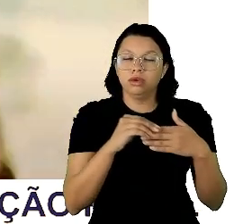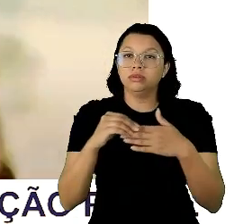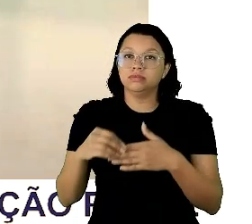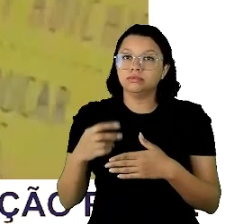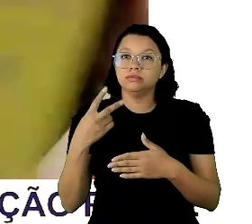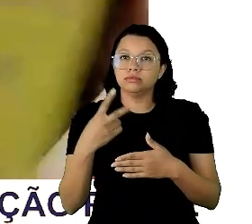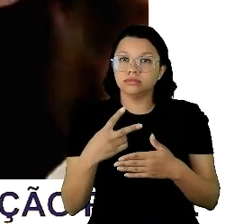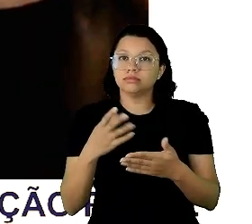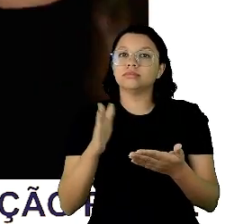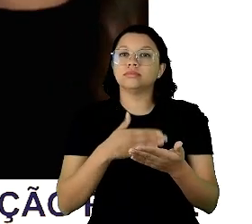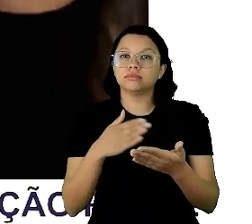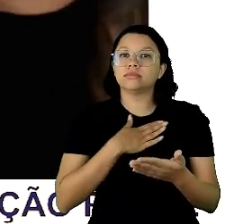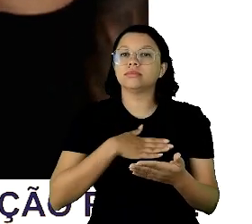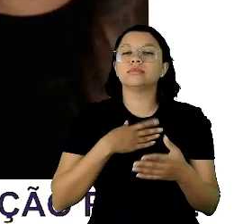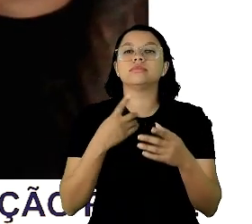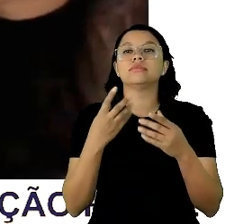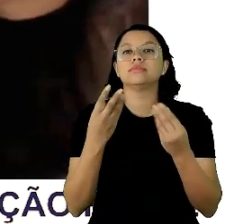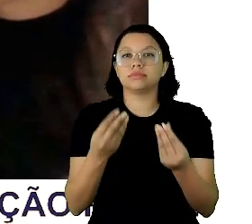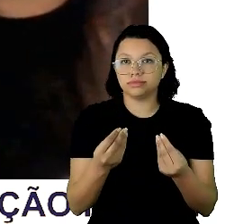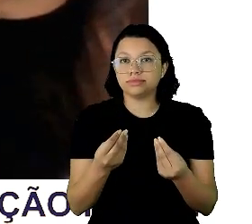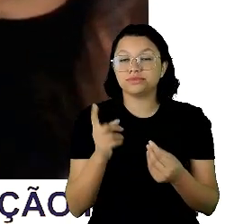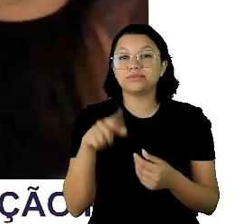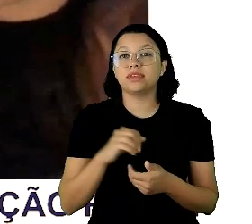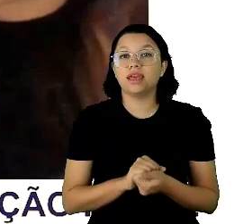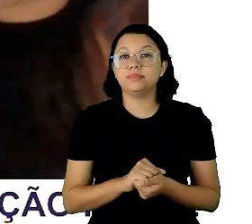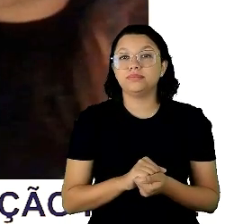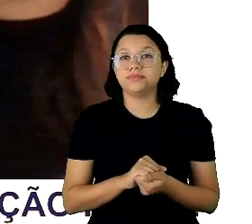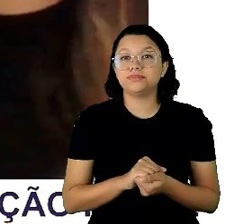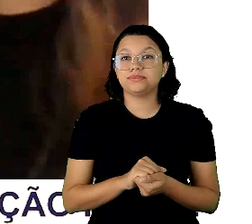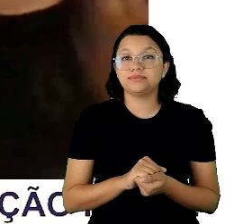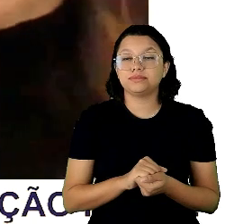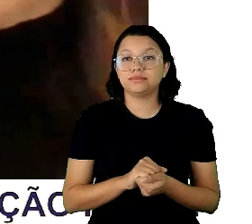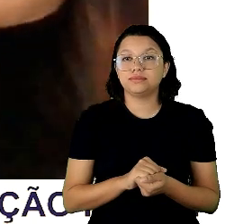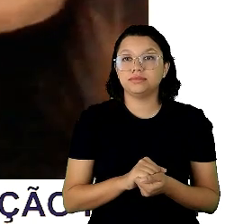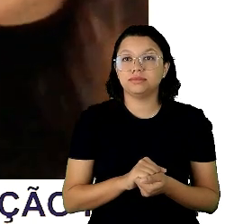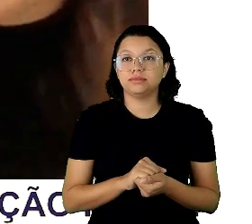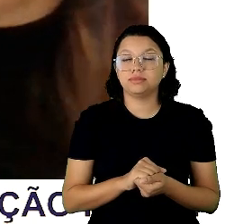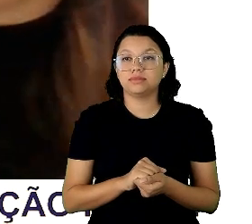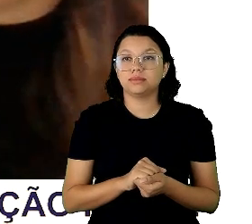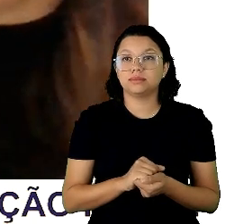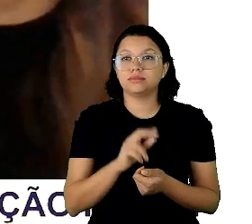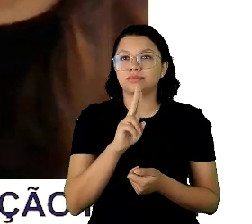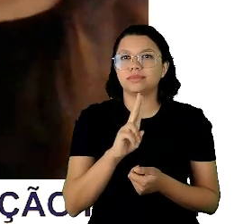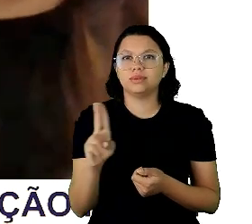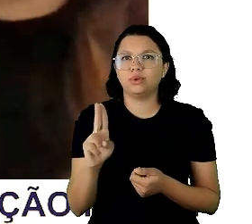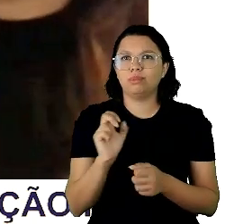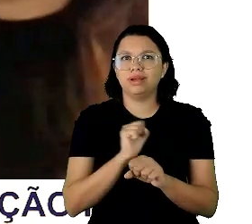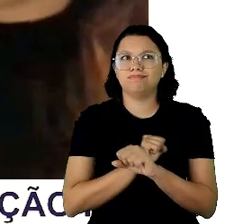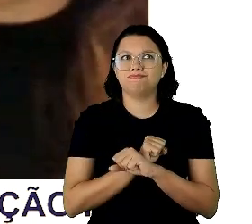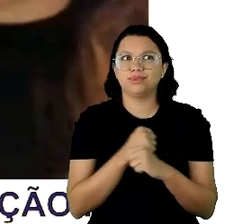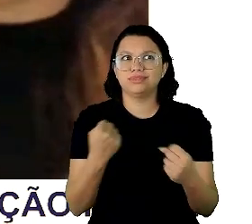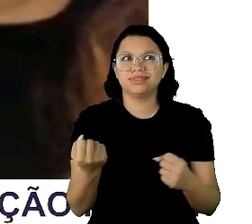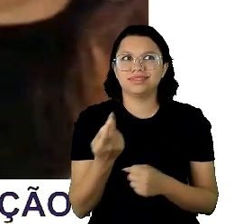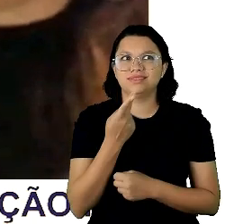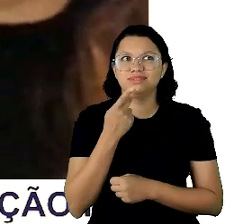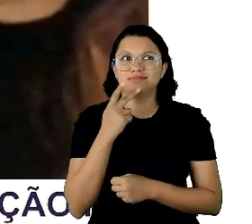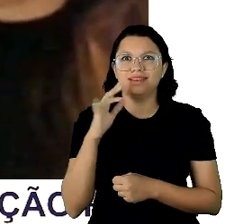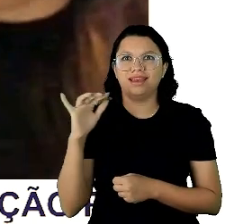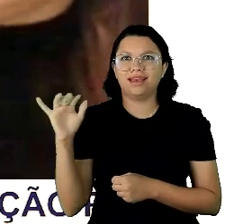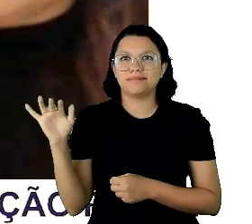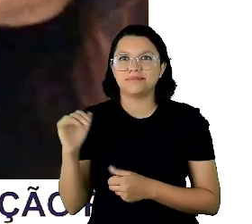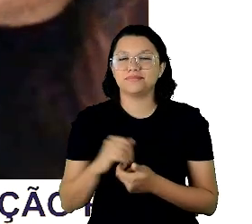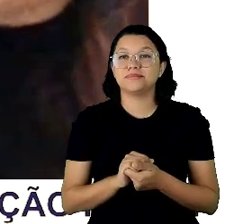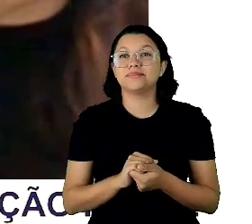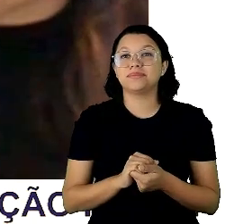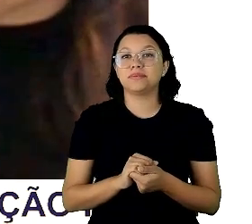livros que eu gosto muito, que é o da Chimamanda, gente, o nome dela é impossível de falar, né? É a Chimamanda